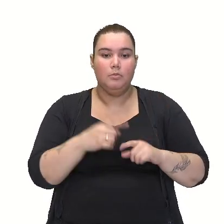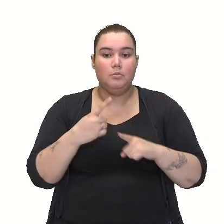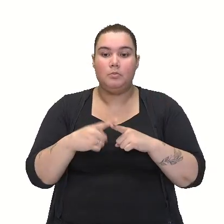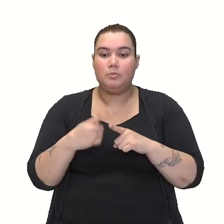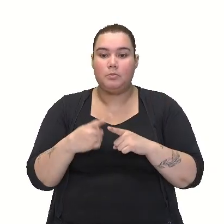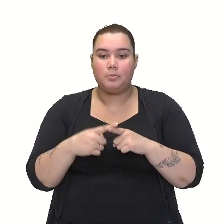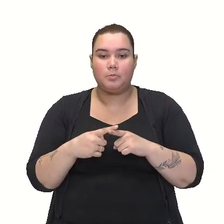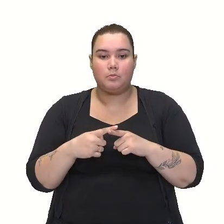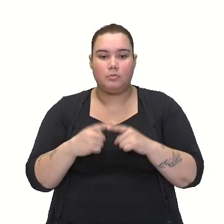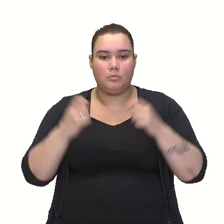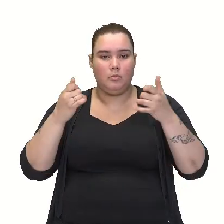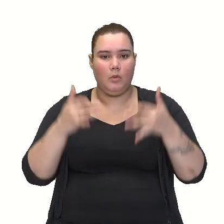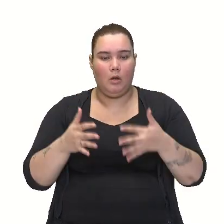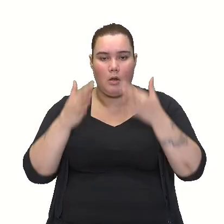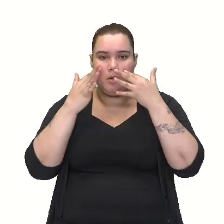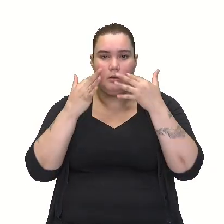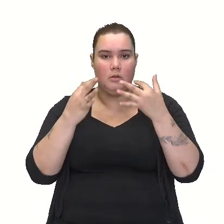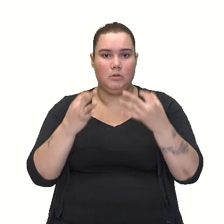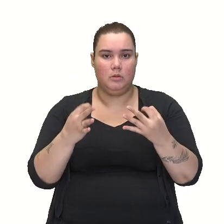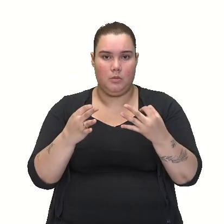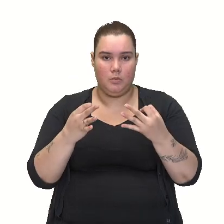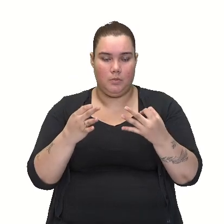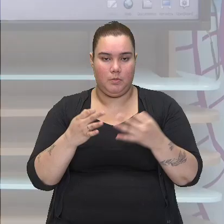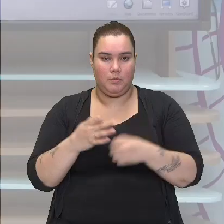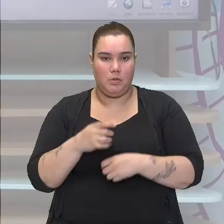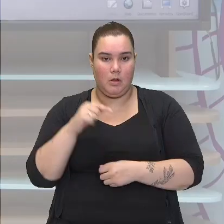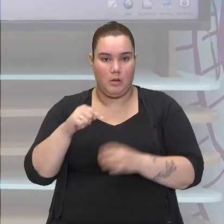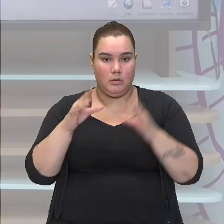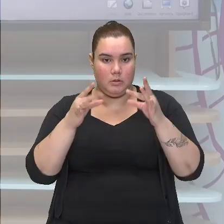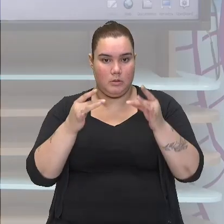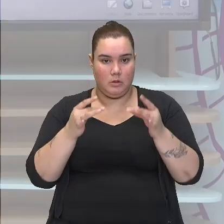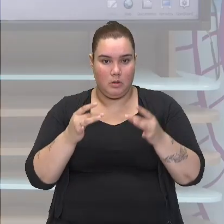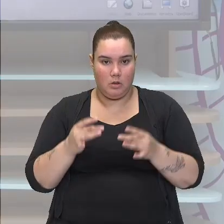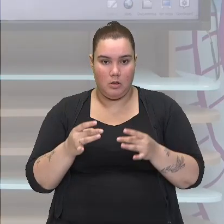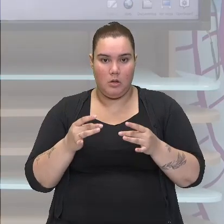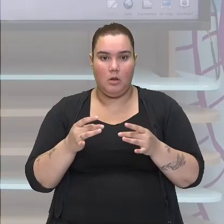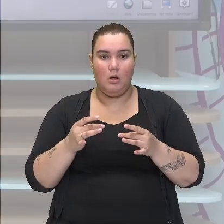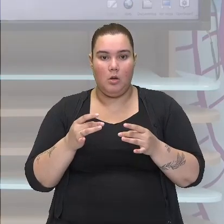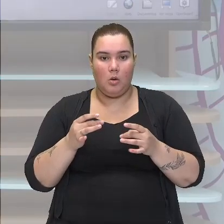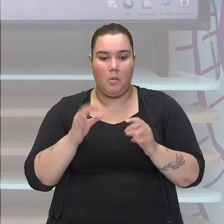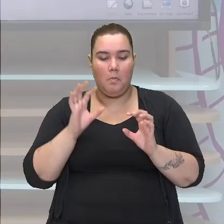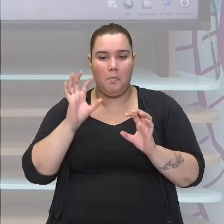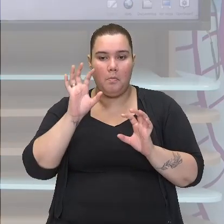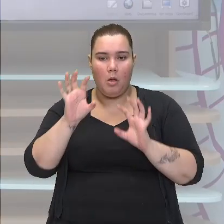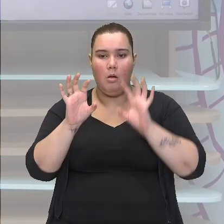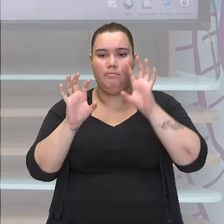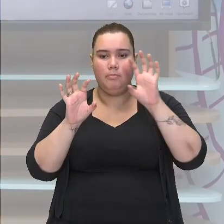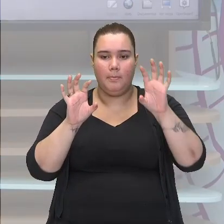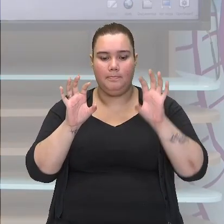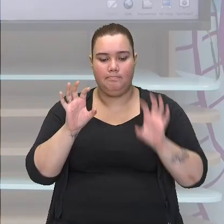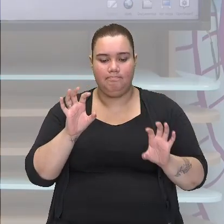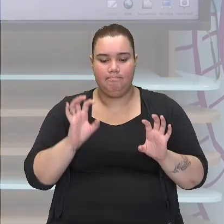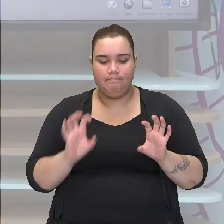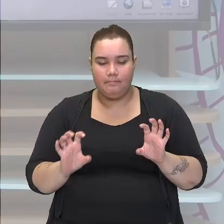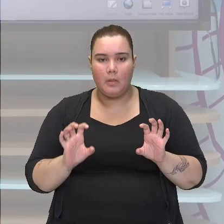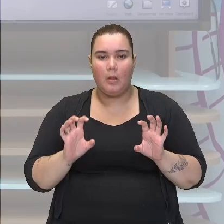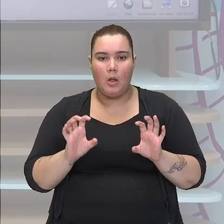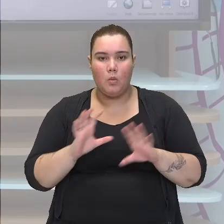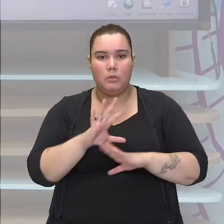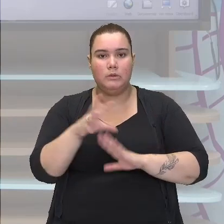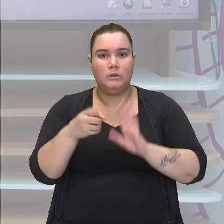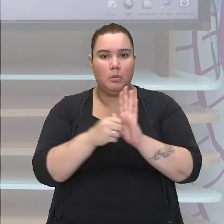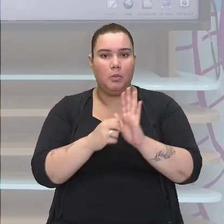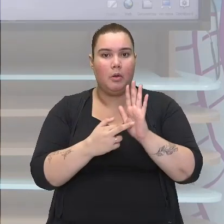que eu estou chamando a atenção para esse detalhe da posição e sua sinalização,